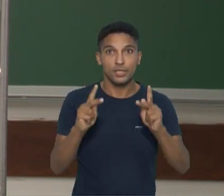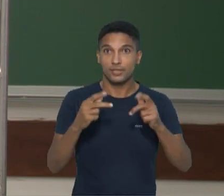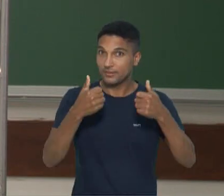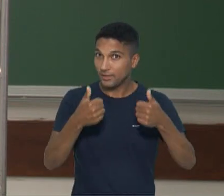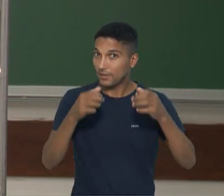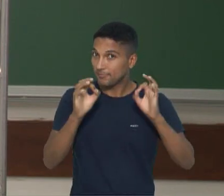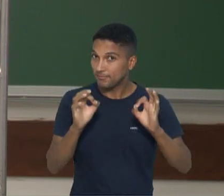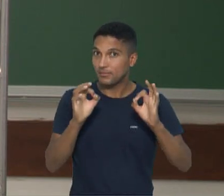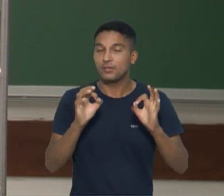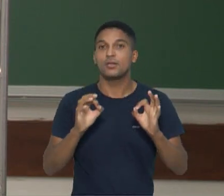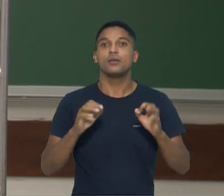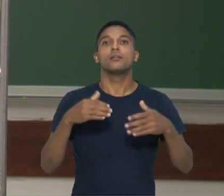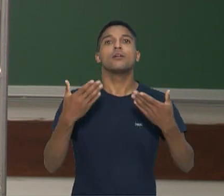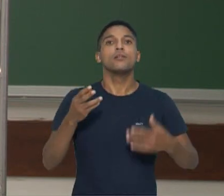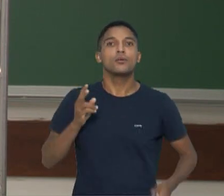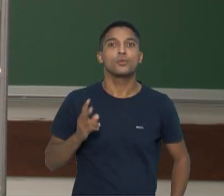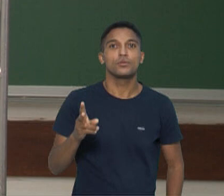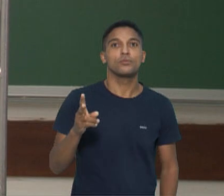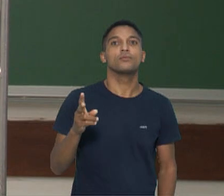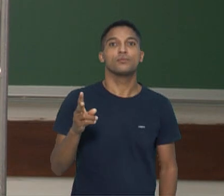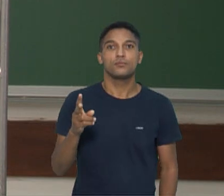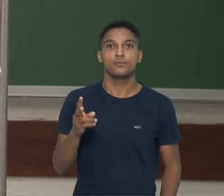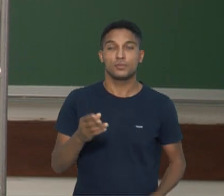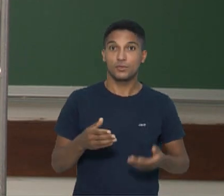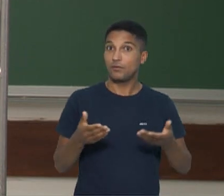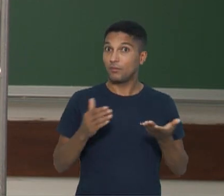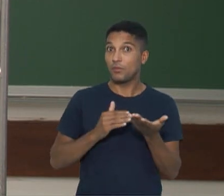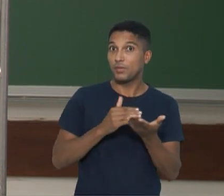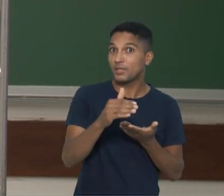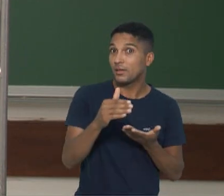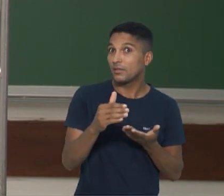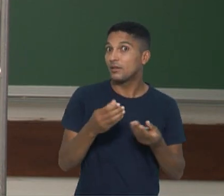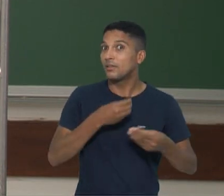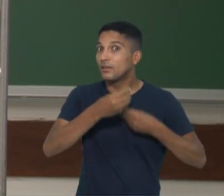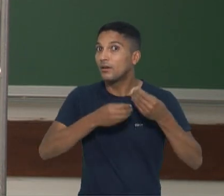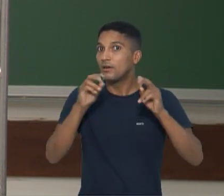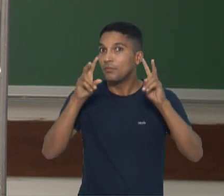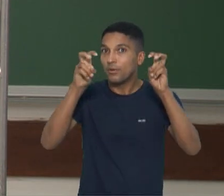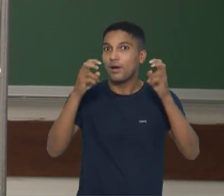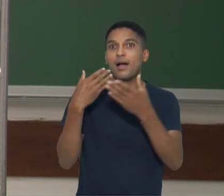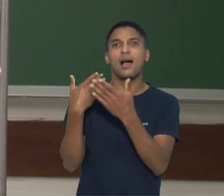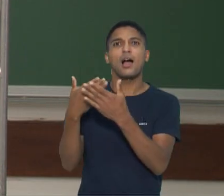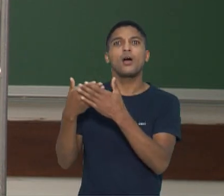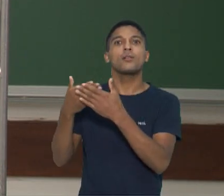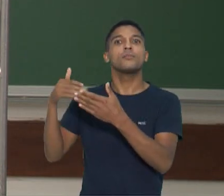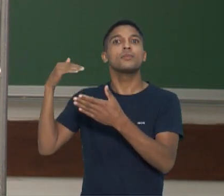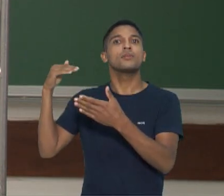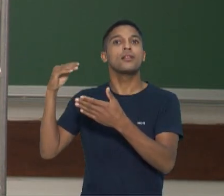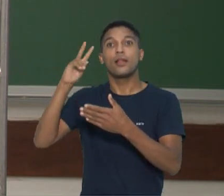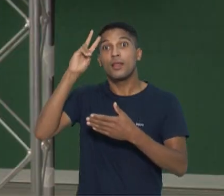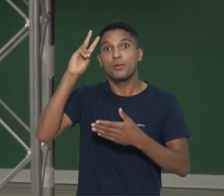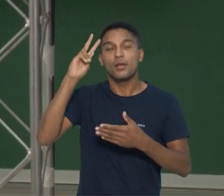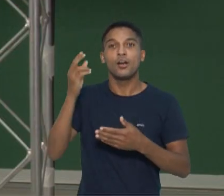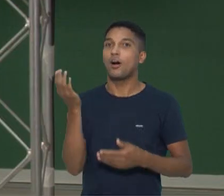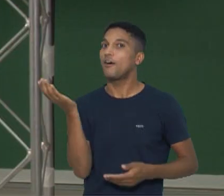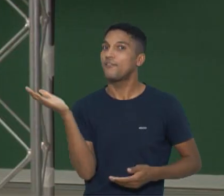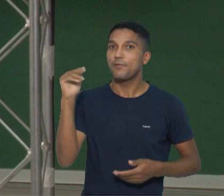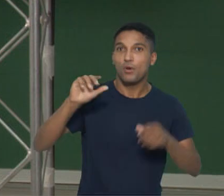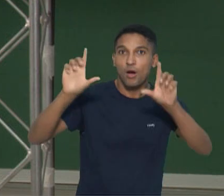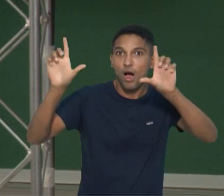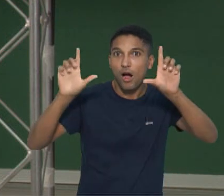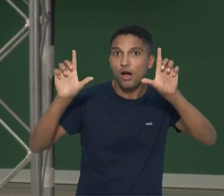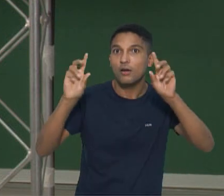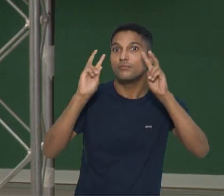então. Então, vamos dar continuidade aqui e vamos começar, sabe como? Relembrando o que a gente viu na aula passada. Vem aqui comigo no slide, vamos